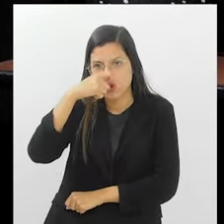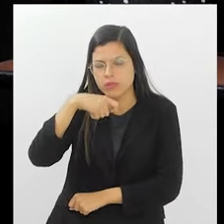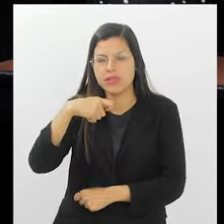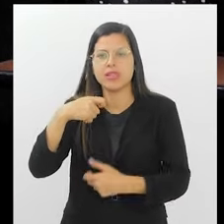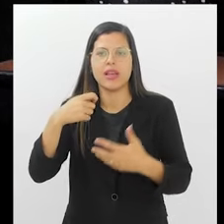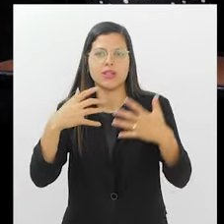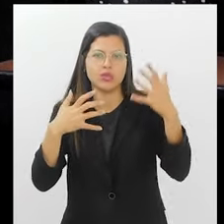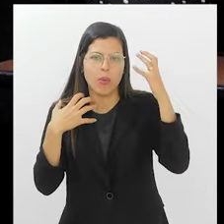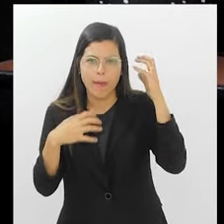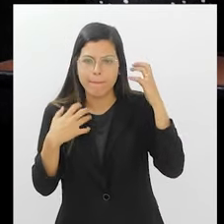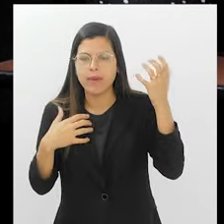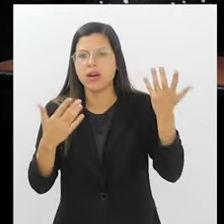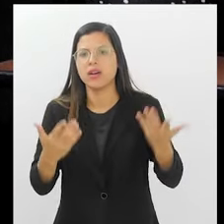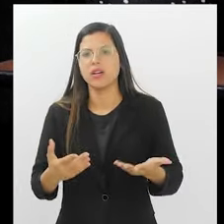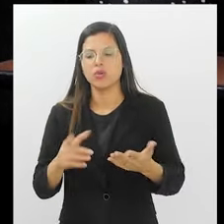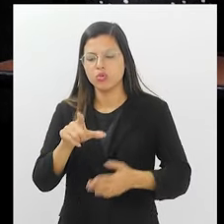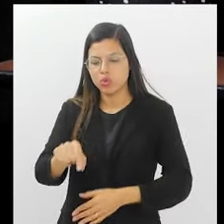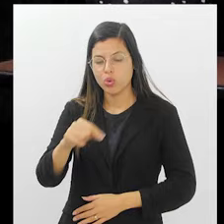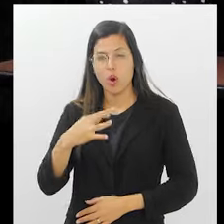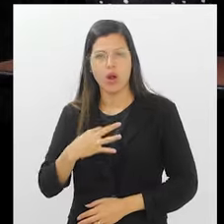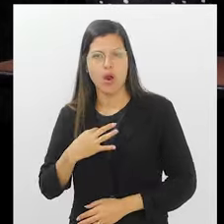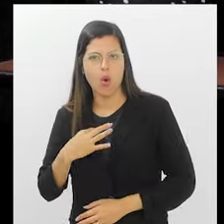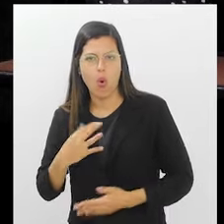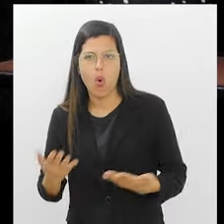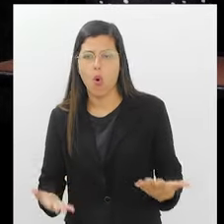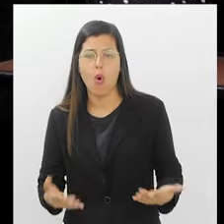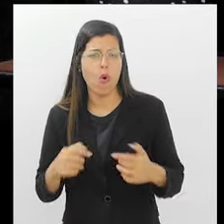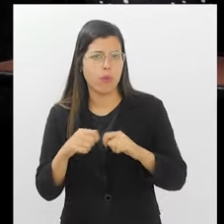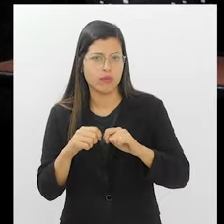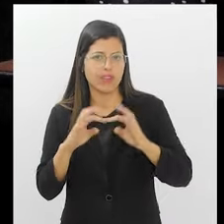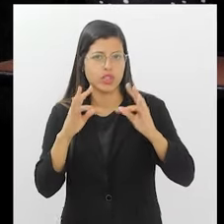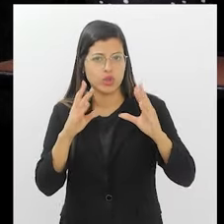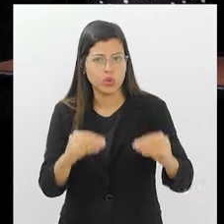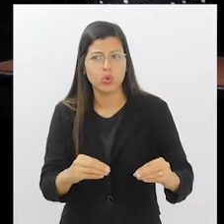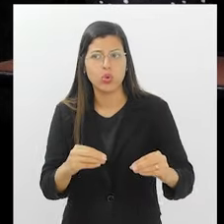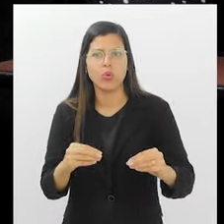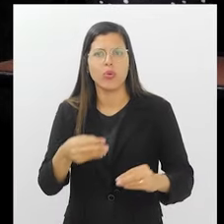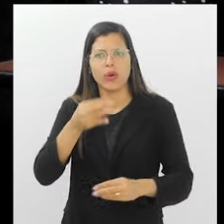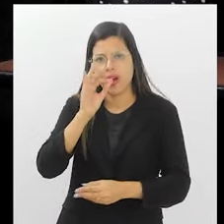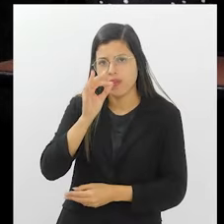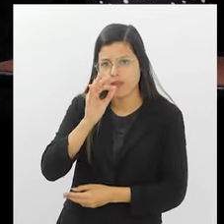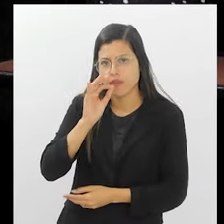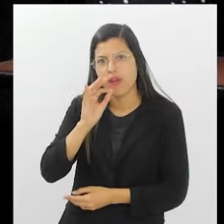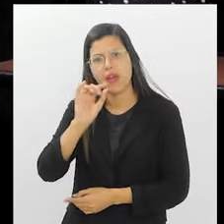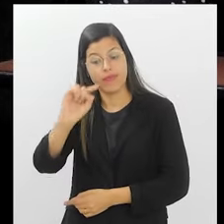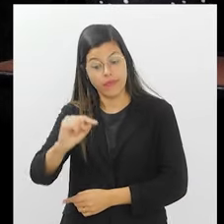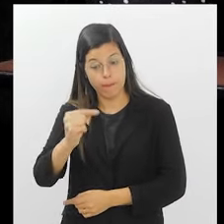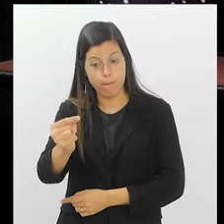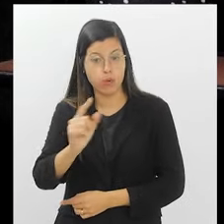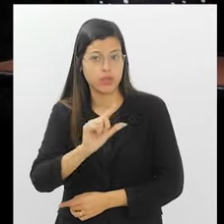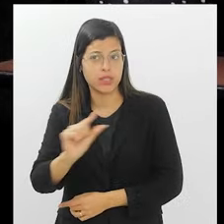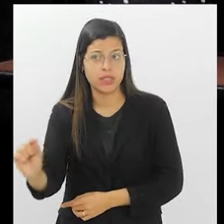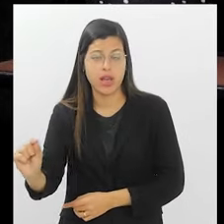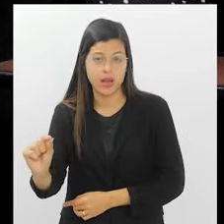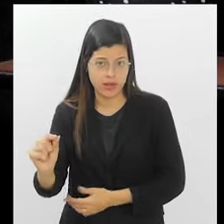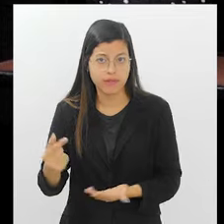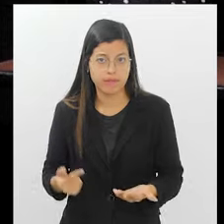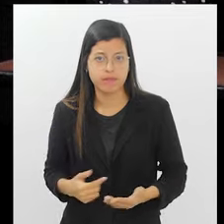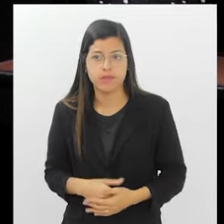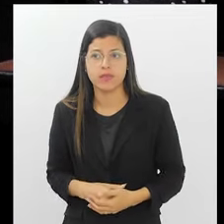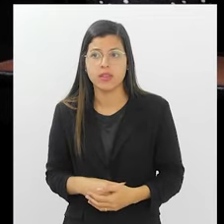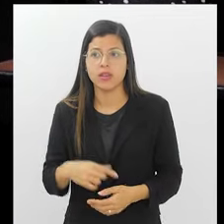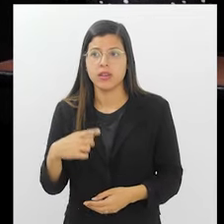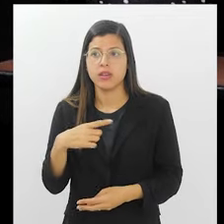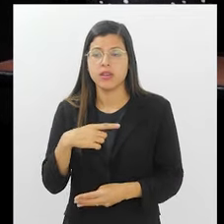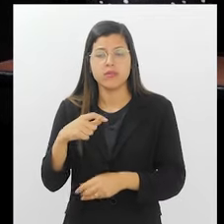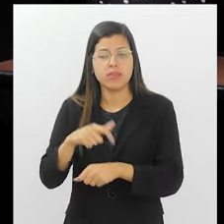dentes, toma seu banho, escolhe a sua roupa, faz todas as suas necessidades e tal, até toma seu café e tal e sai. E isso leva um tempo